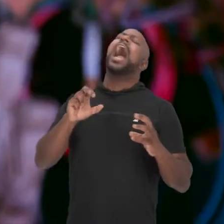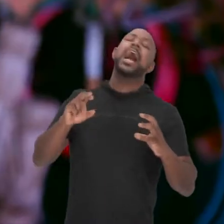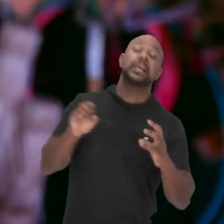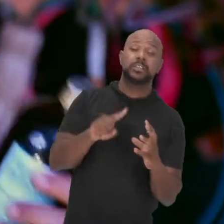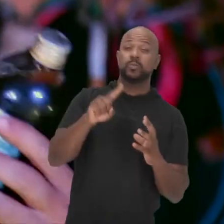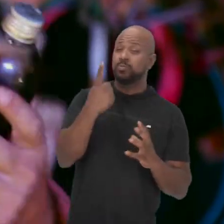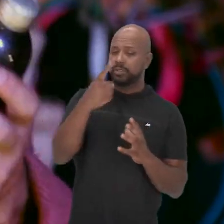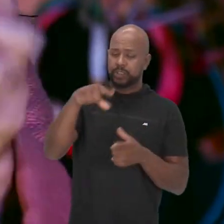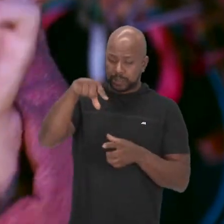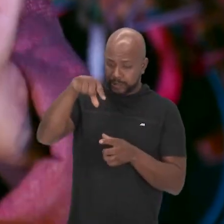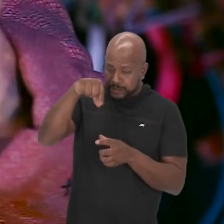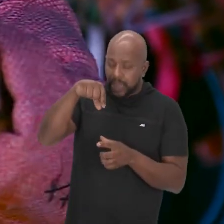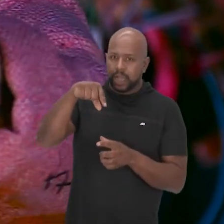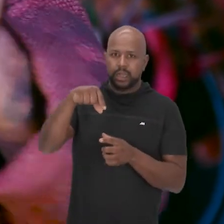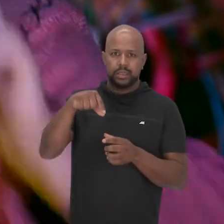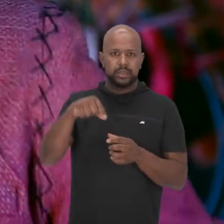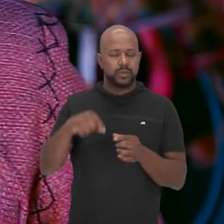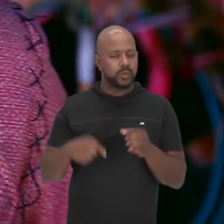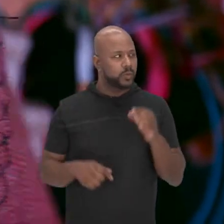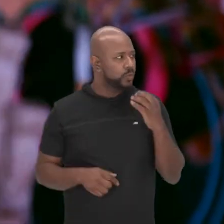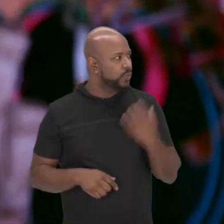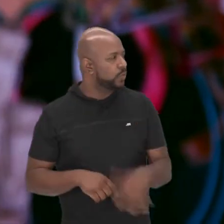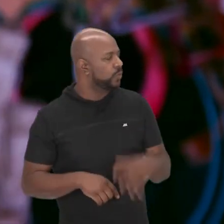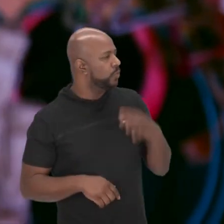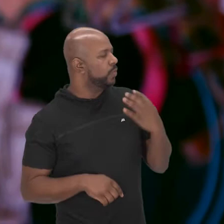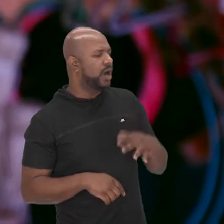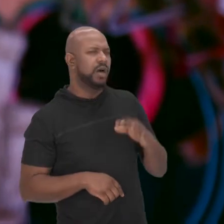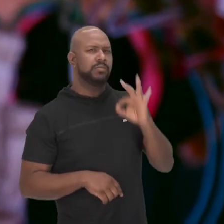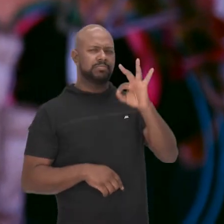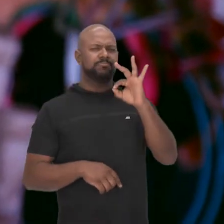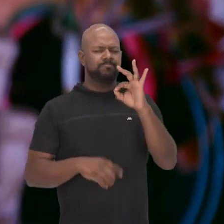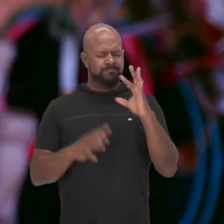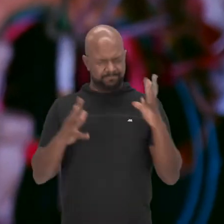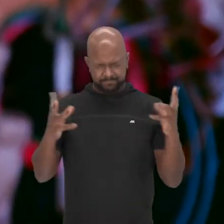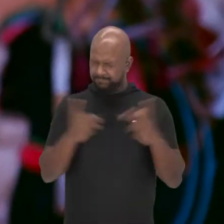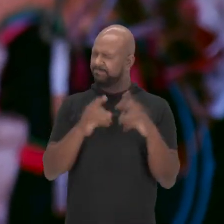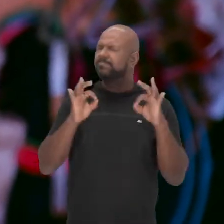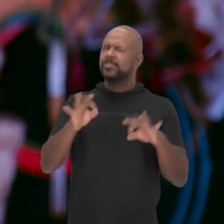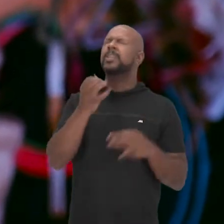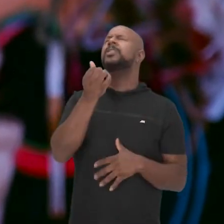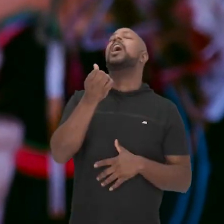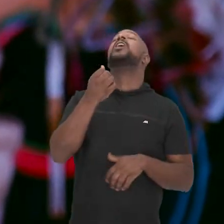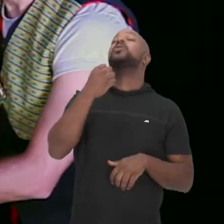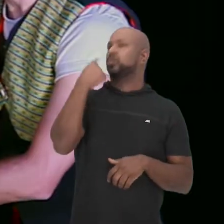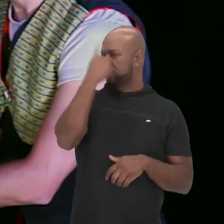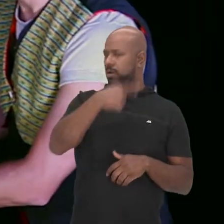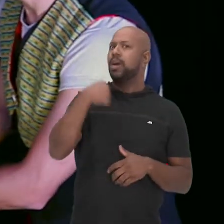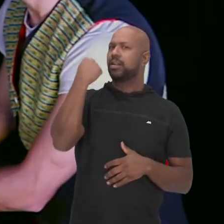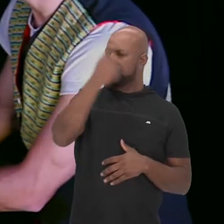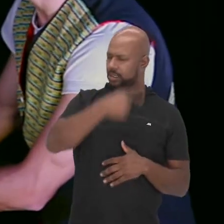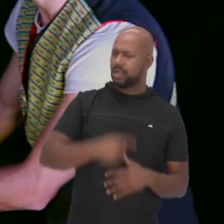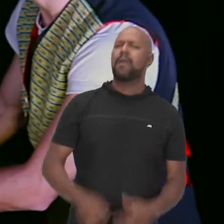Vialce. Apenas uma dose de tônico Vialce foi suficiente para Saint George.